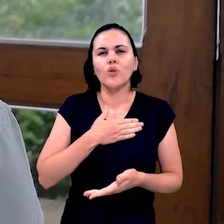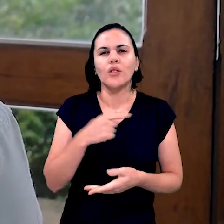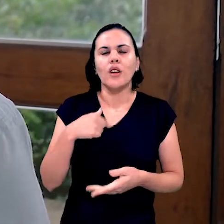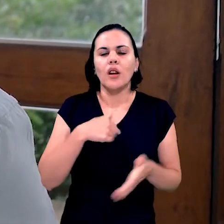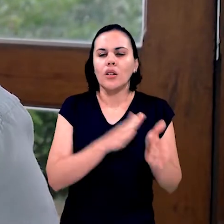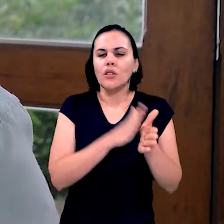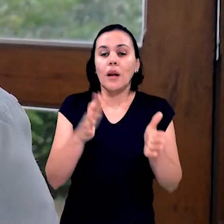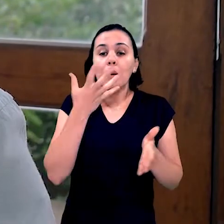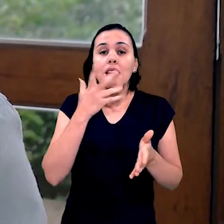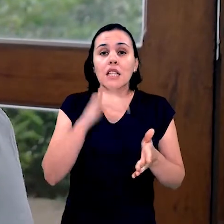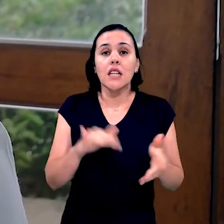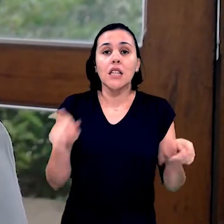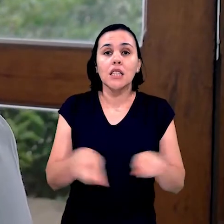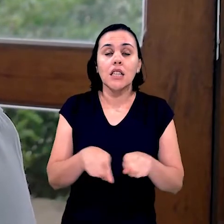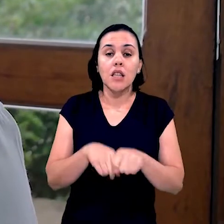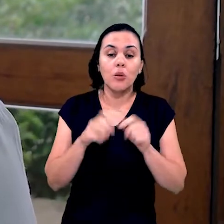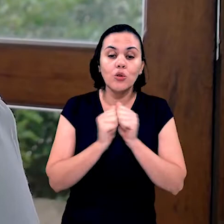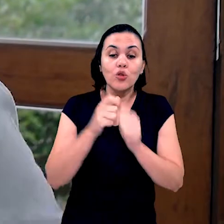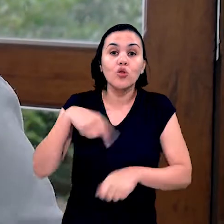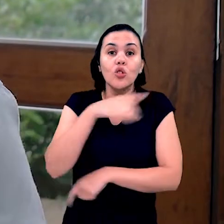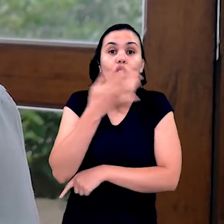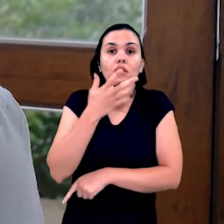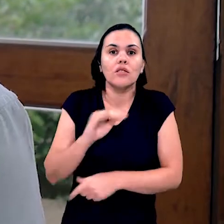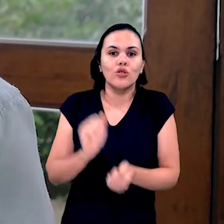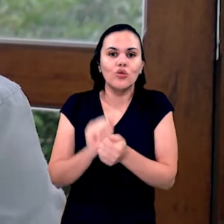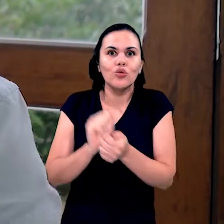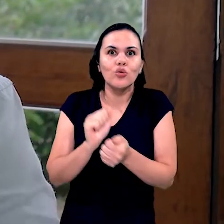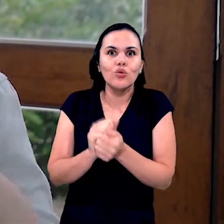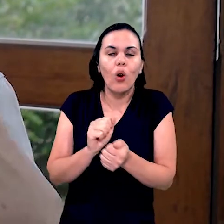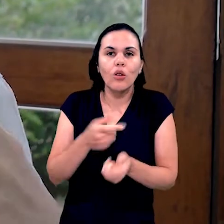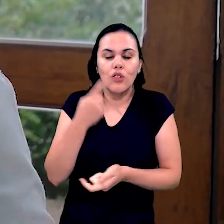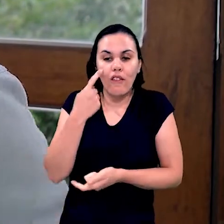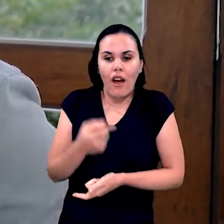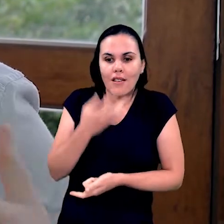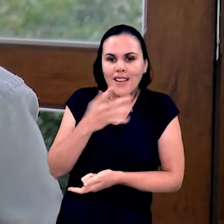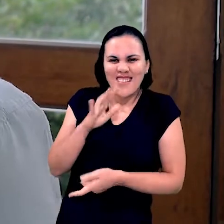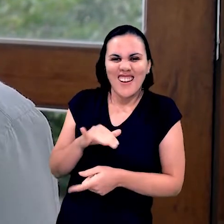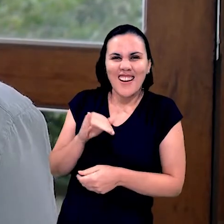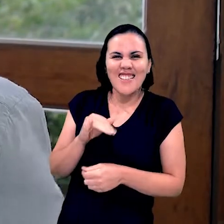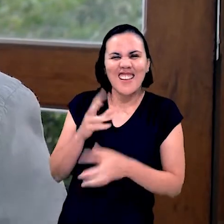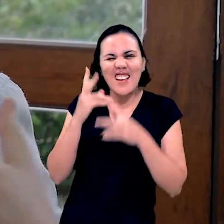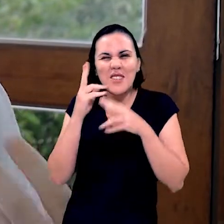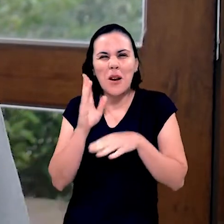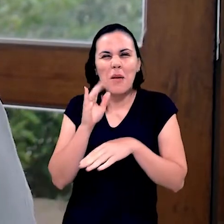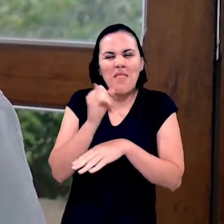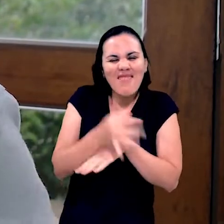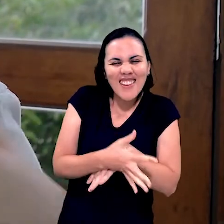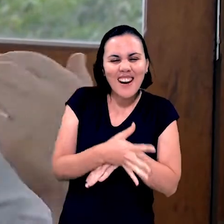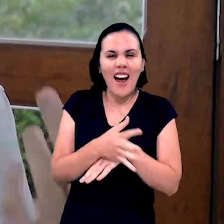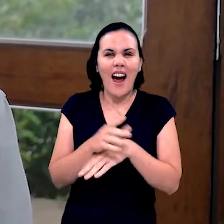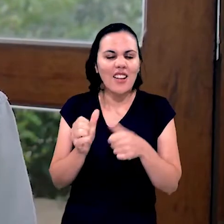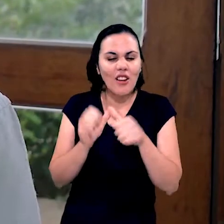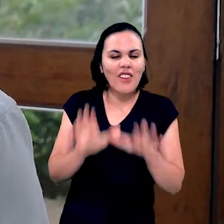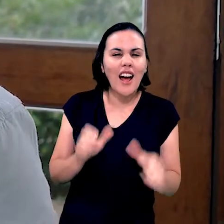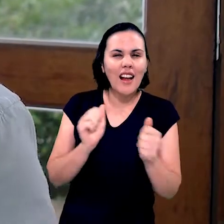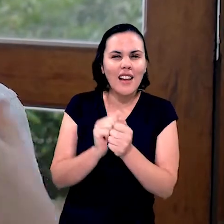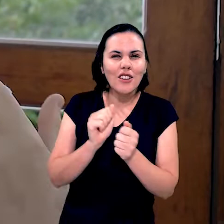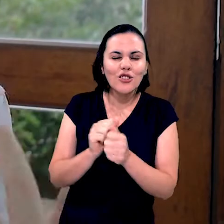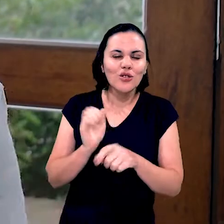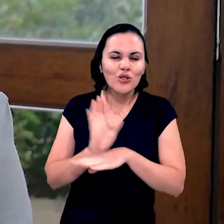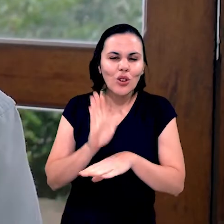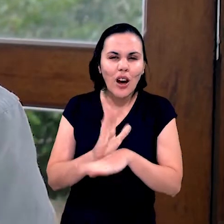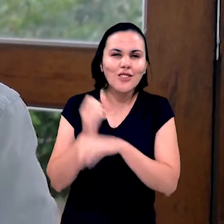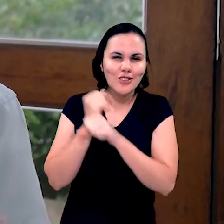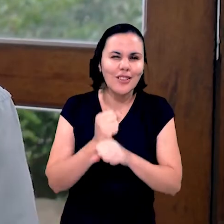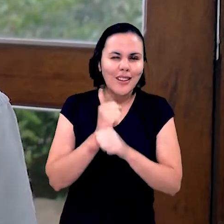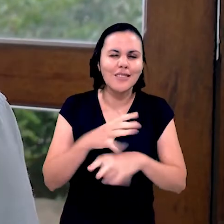gostoso isso também, é um momento que as crianças, a gente que participa da festa, se permitiu que as crianças dormissem mais tarde, ficassem lá, né,